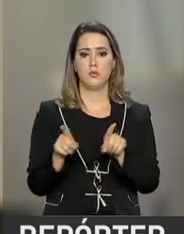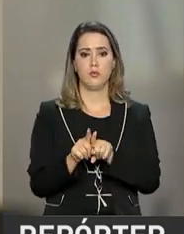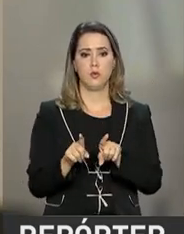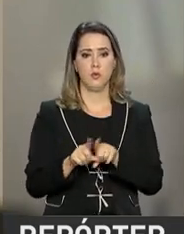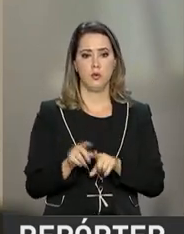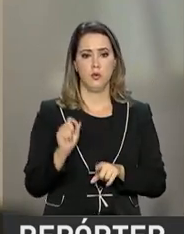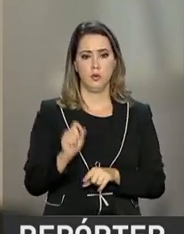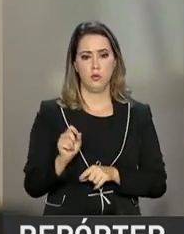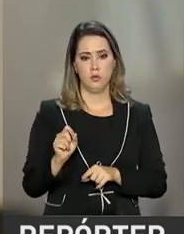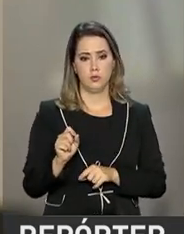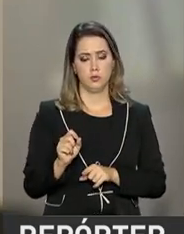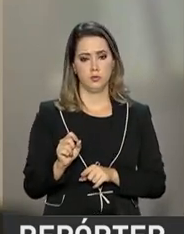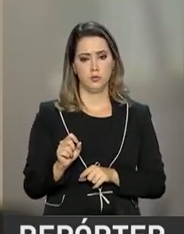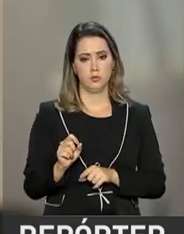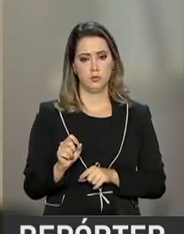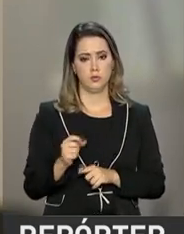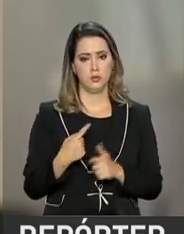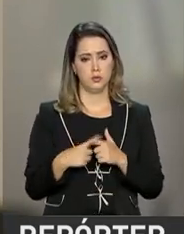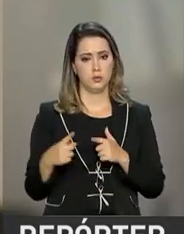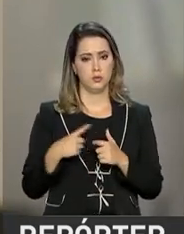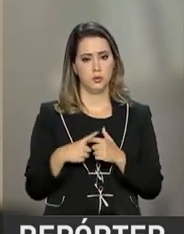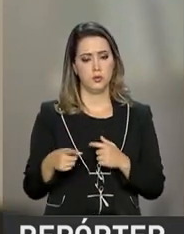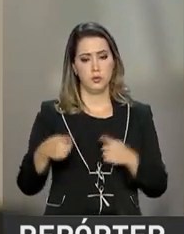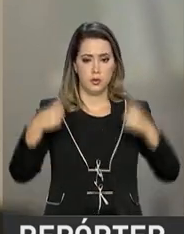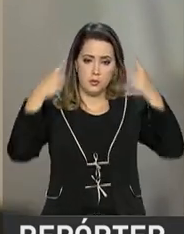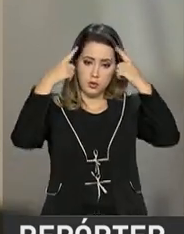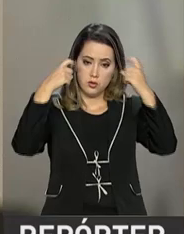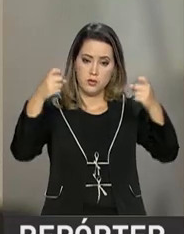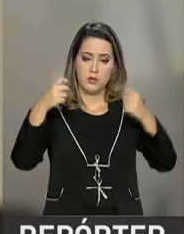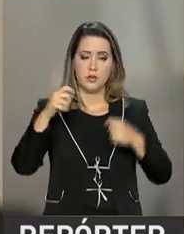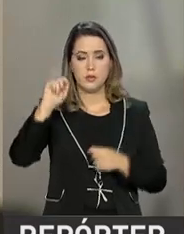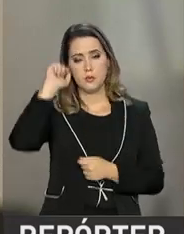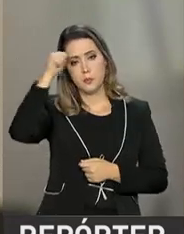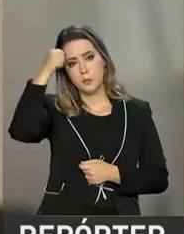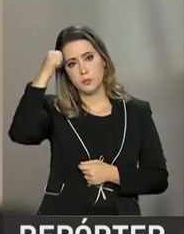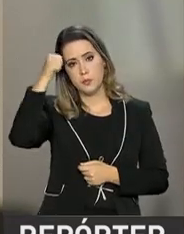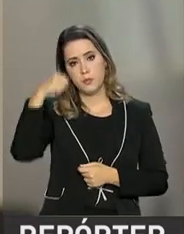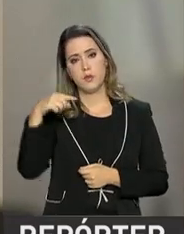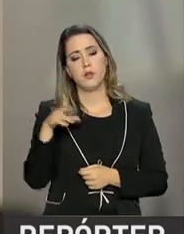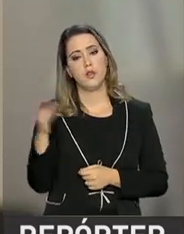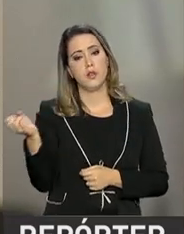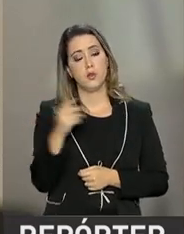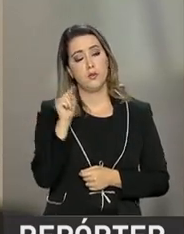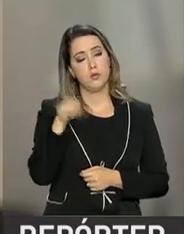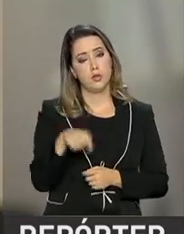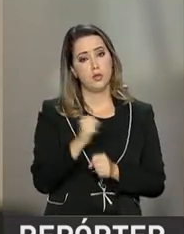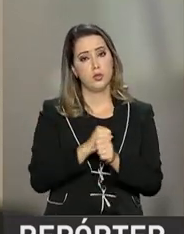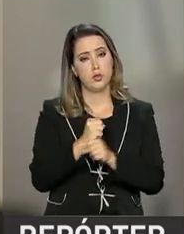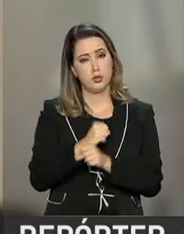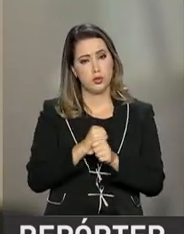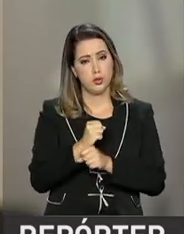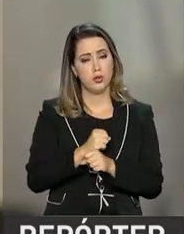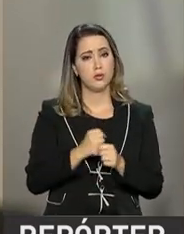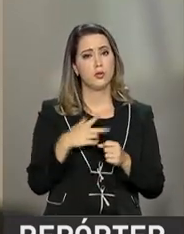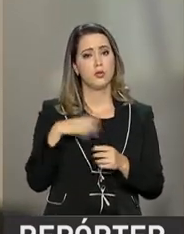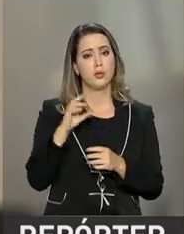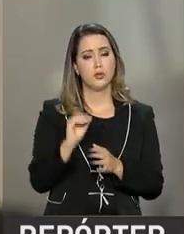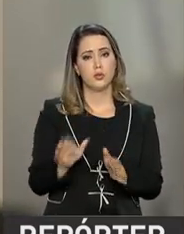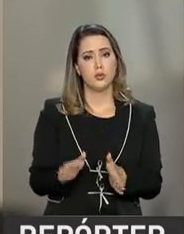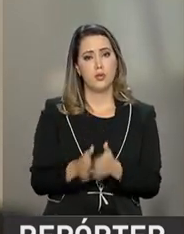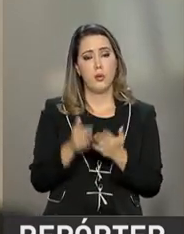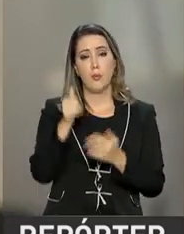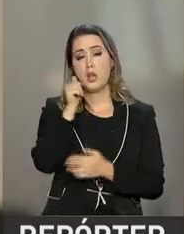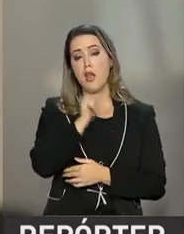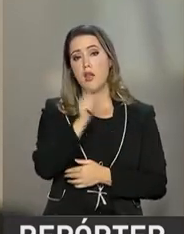há a questão da violência para jovens negros ea novidade deste ano é a vulnerabilidade das